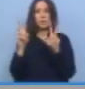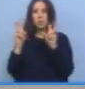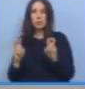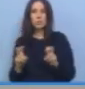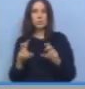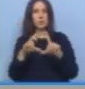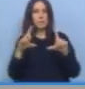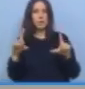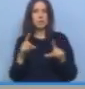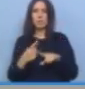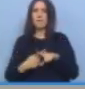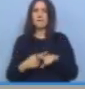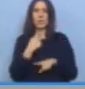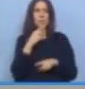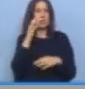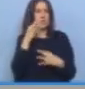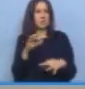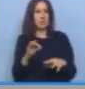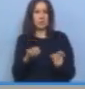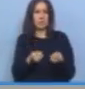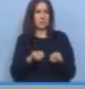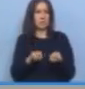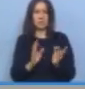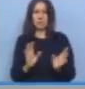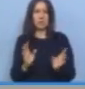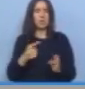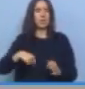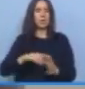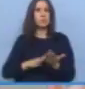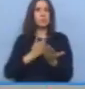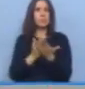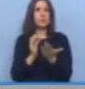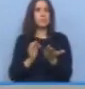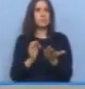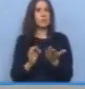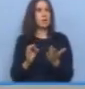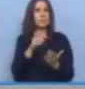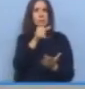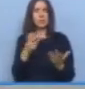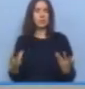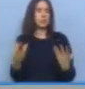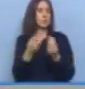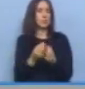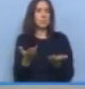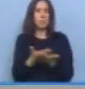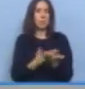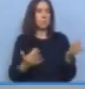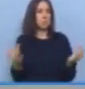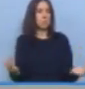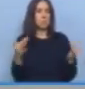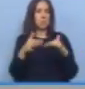muito apelativa e está muito simples de se organizar. Portanto, o que nós estamos a propor é basicamente juntar as pessoas à volta do pão, desta